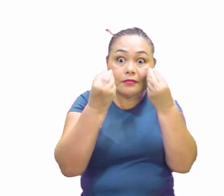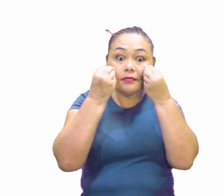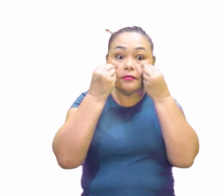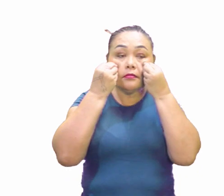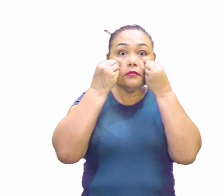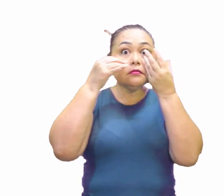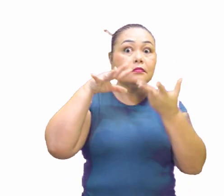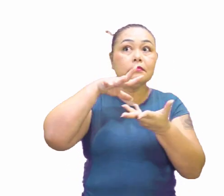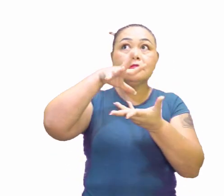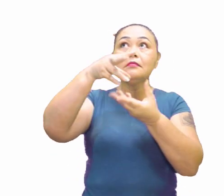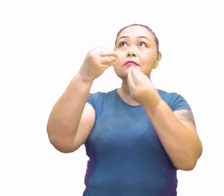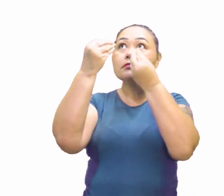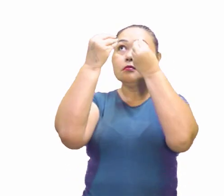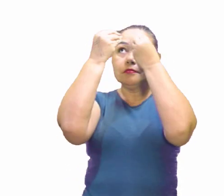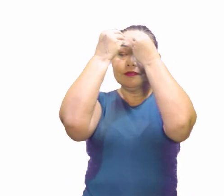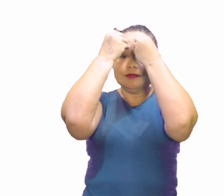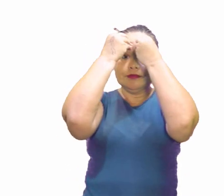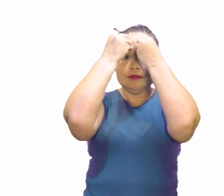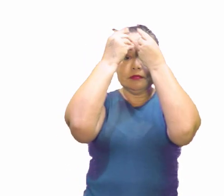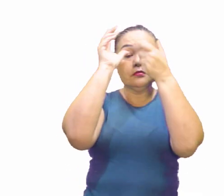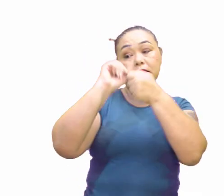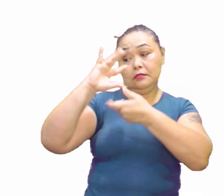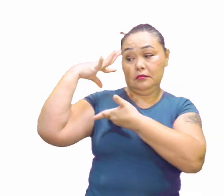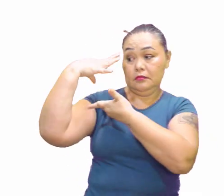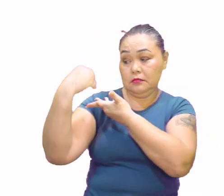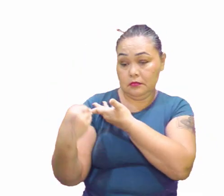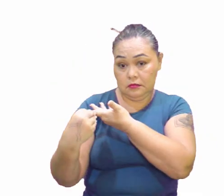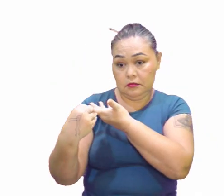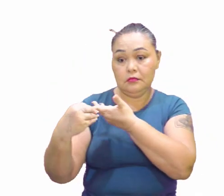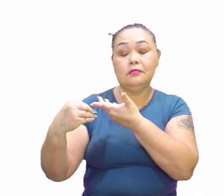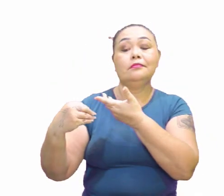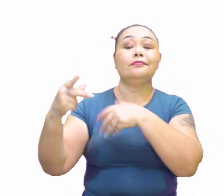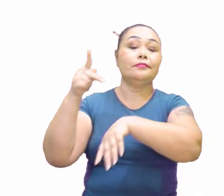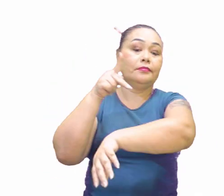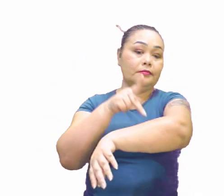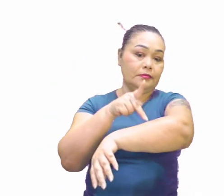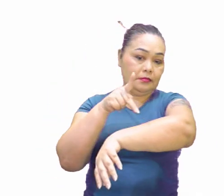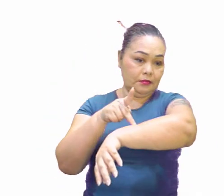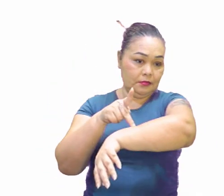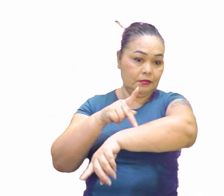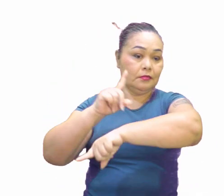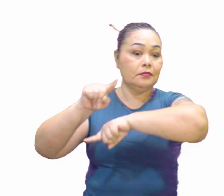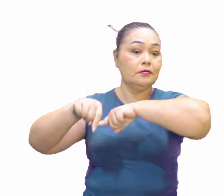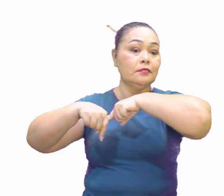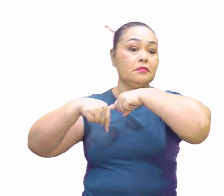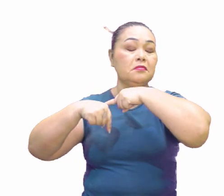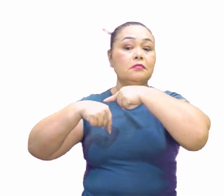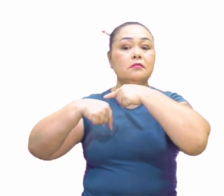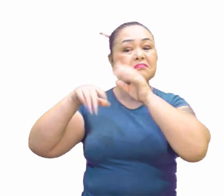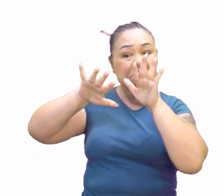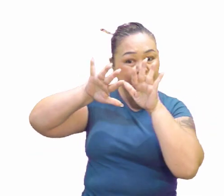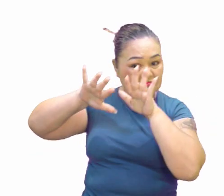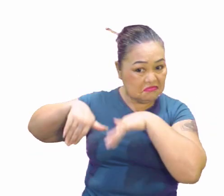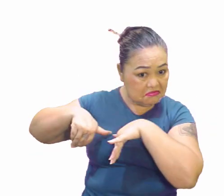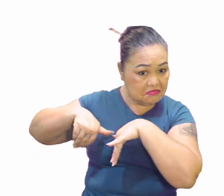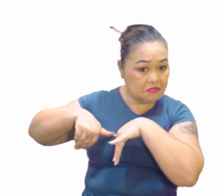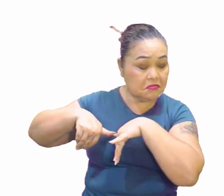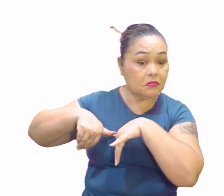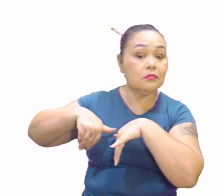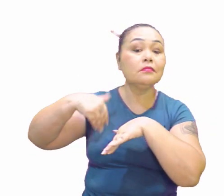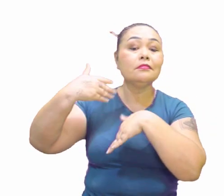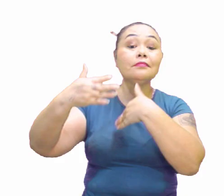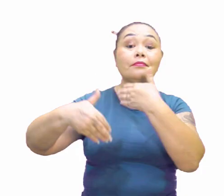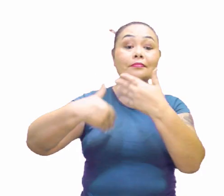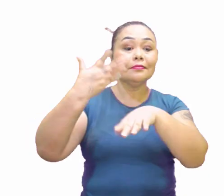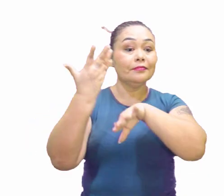mundo. Assim, a repetição de modelos pedagógicos deve ser desestimulada